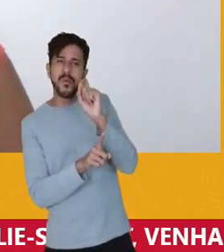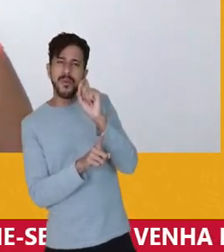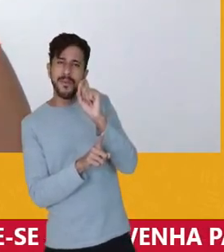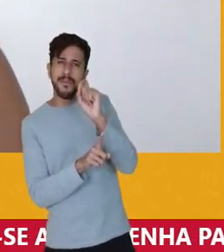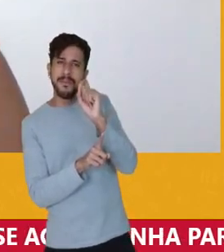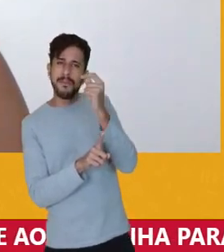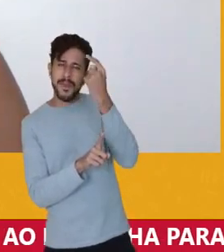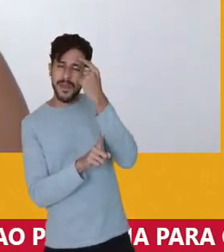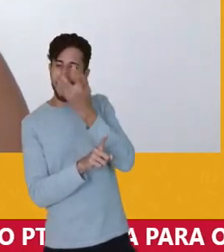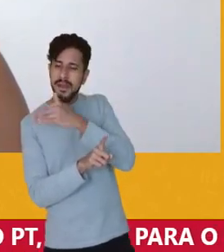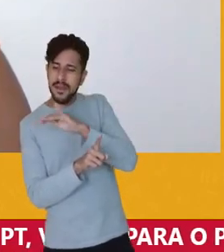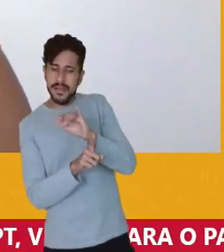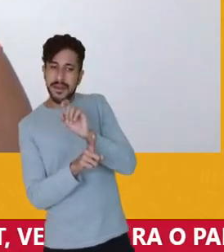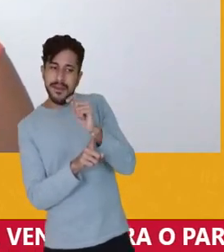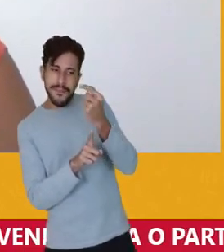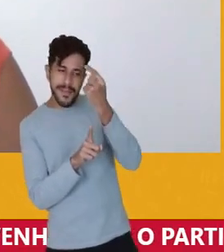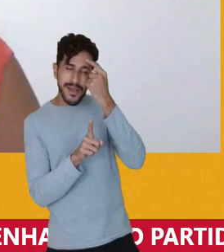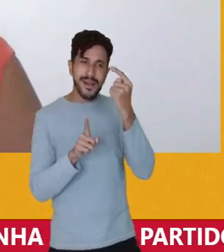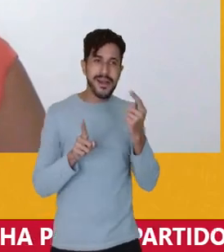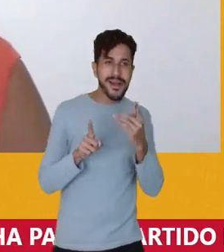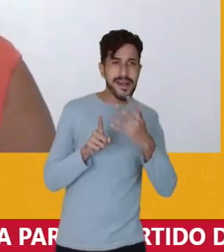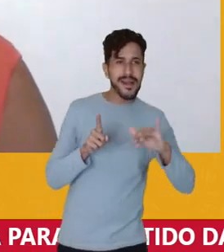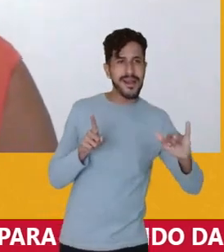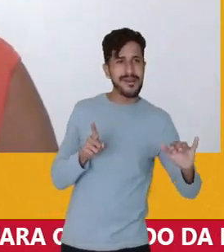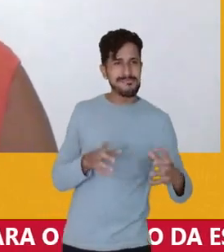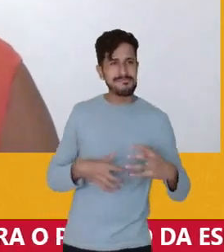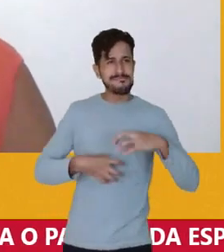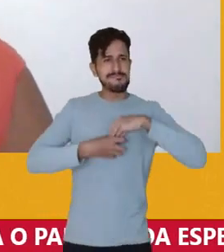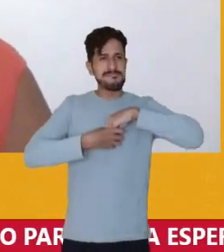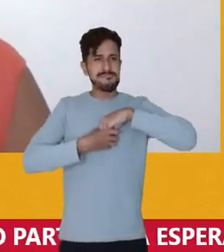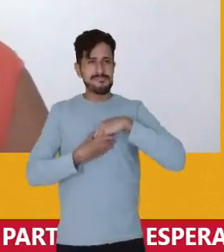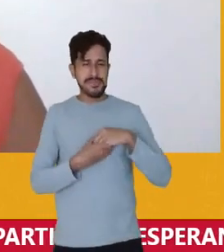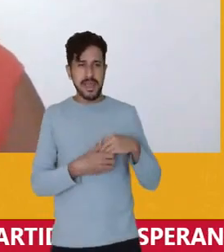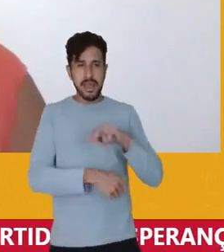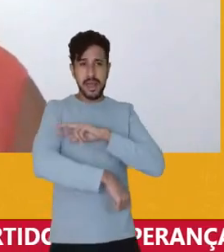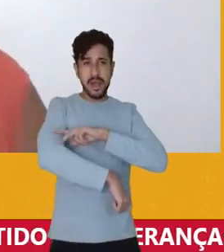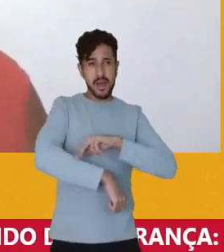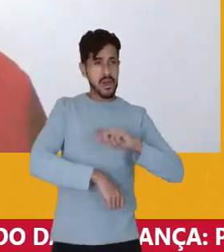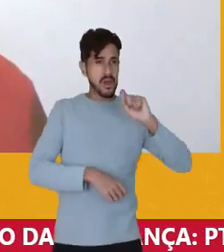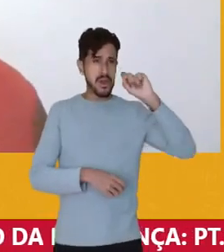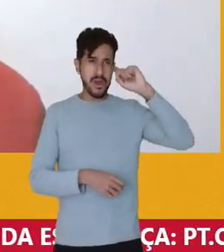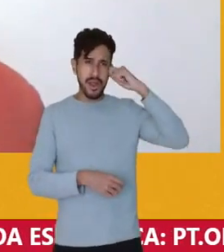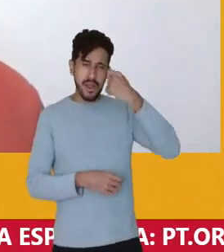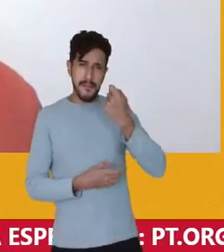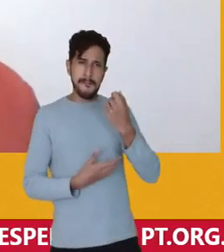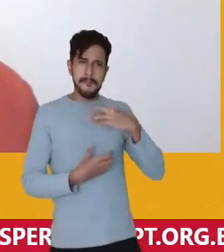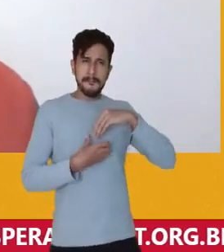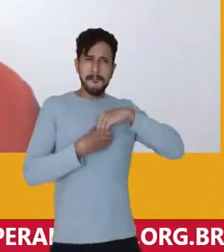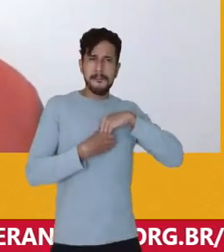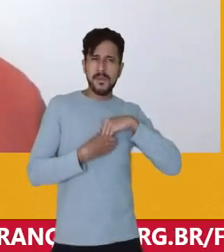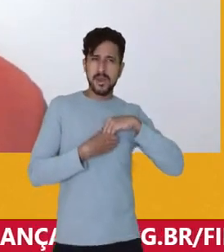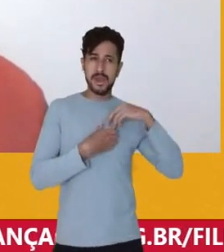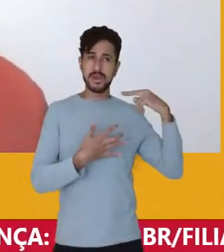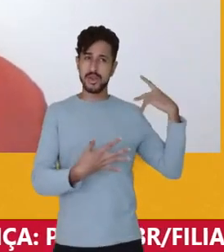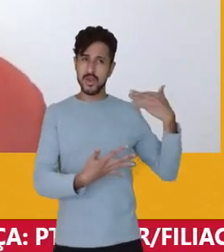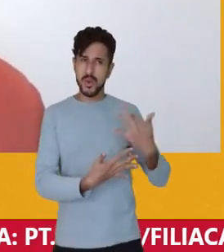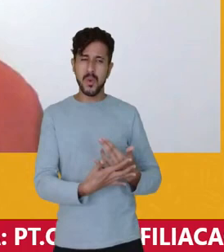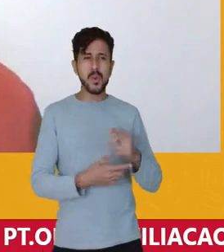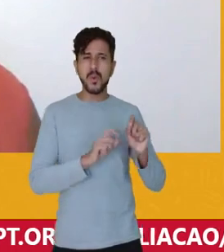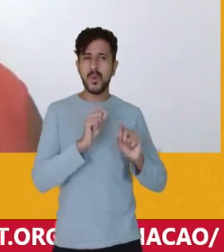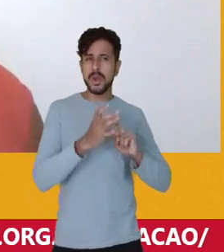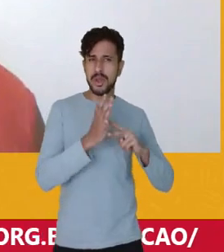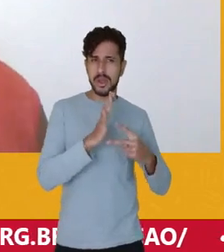a criança com seu pertencimento de um racismo que foi construído, de um negro que foi construído pela história. E o que